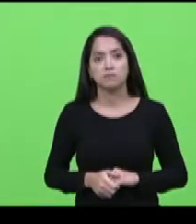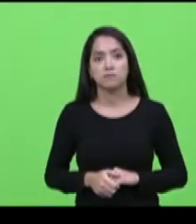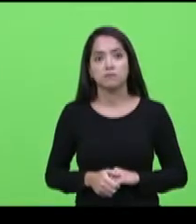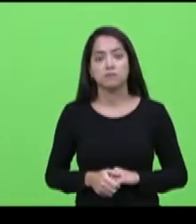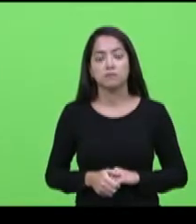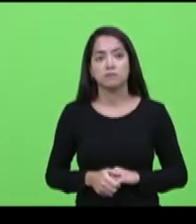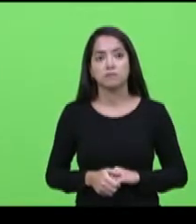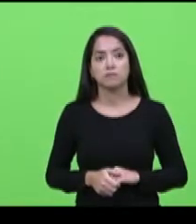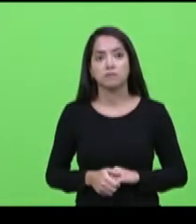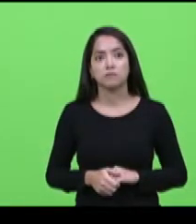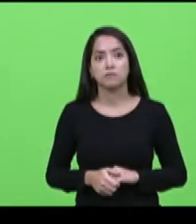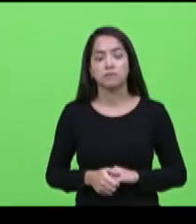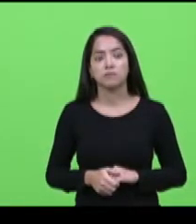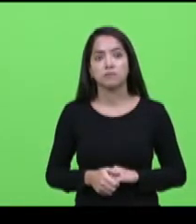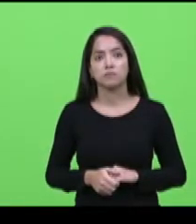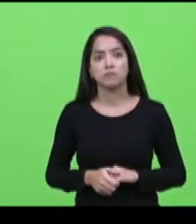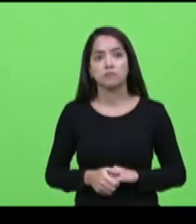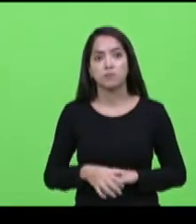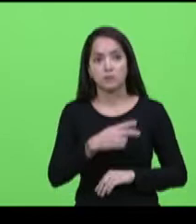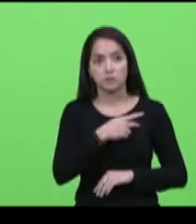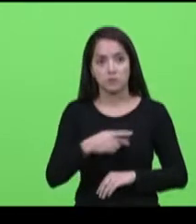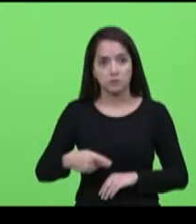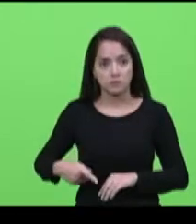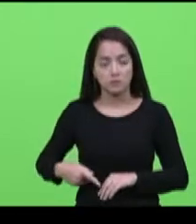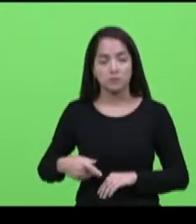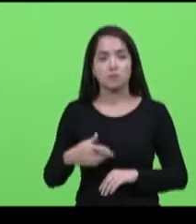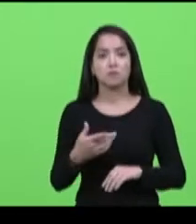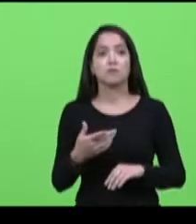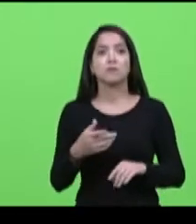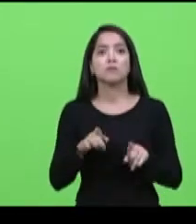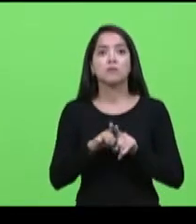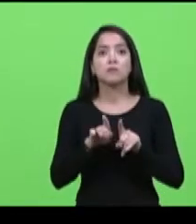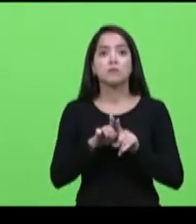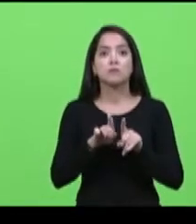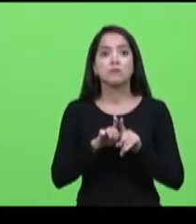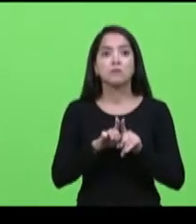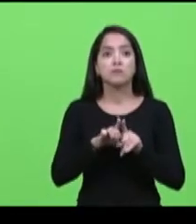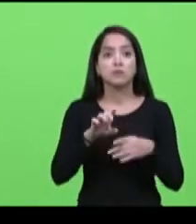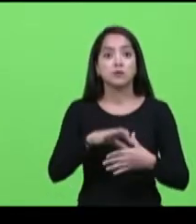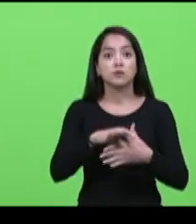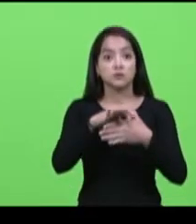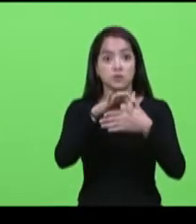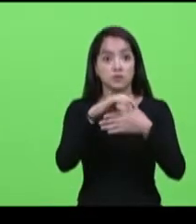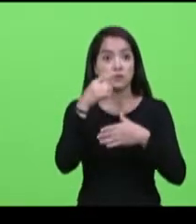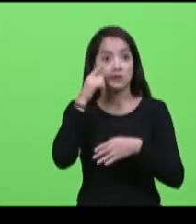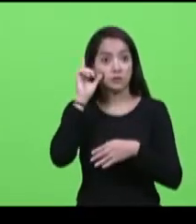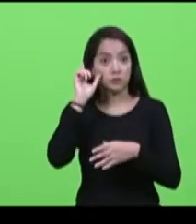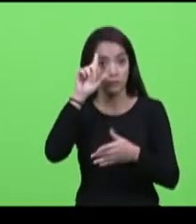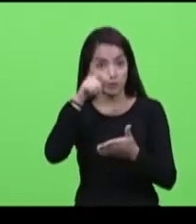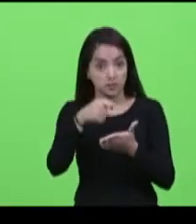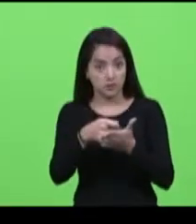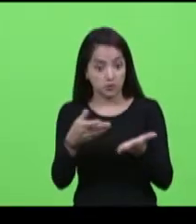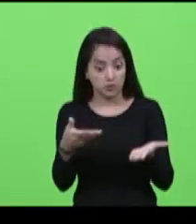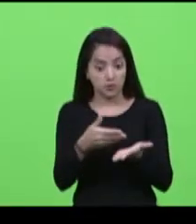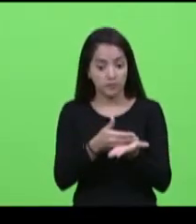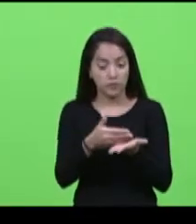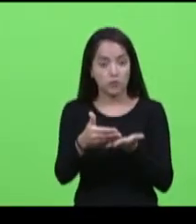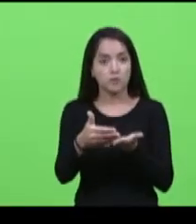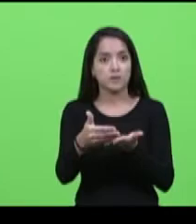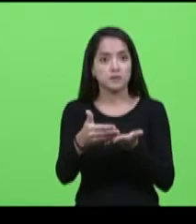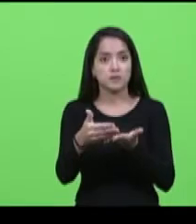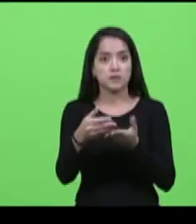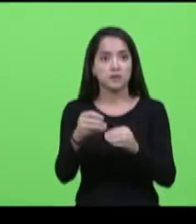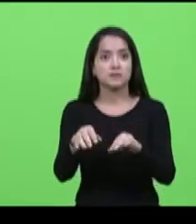Conforme decidido pelo Colégio de Líderes ontem, vamos iniciar então a nossa